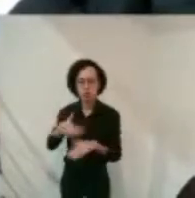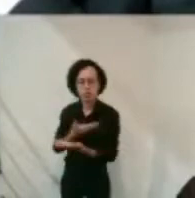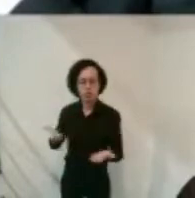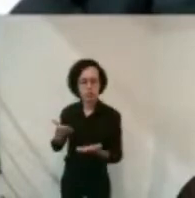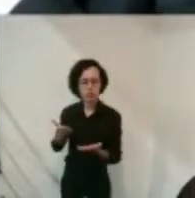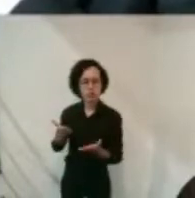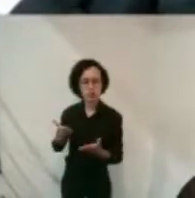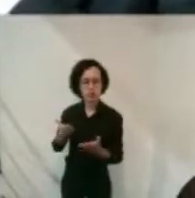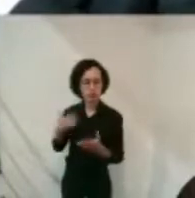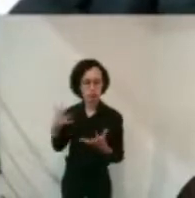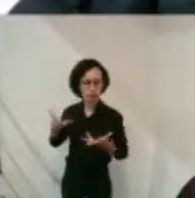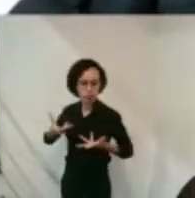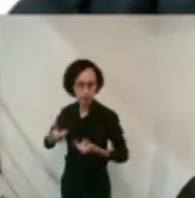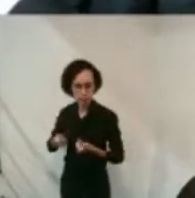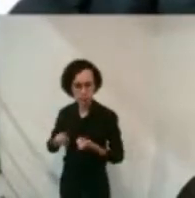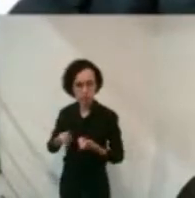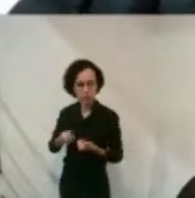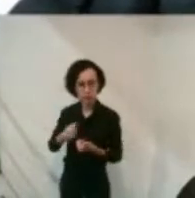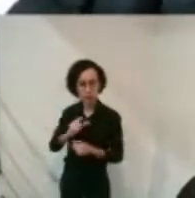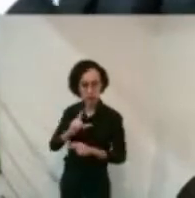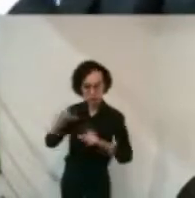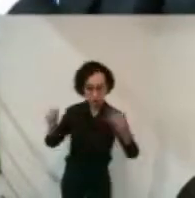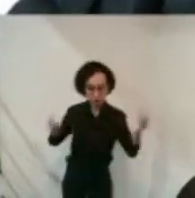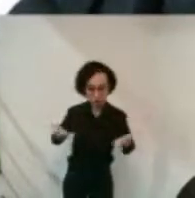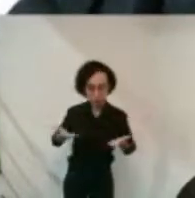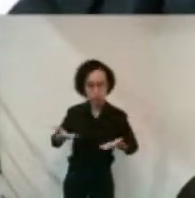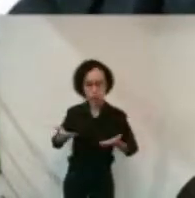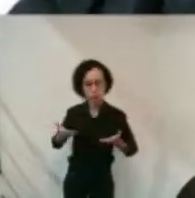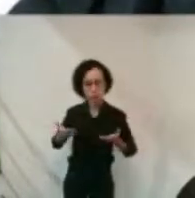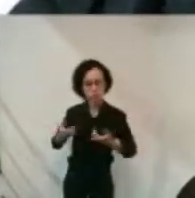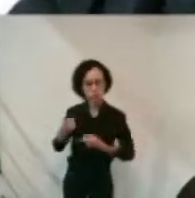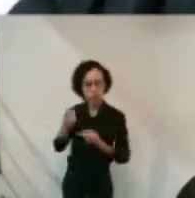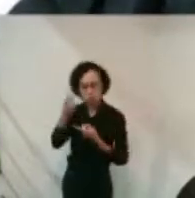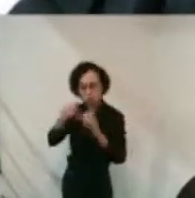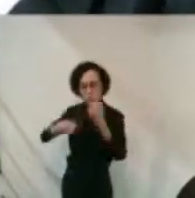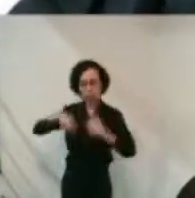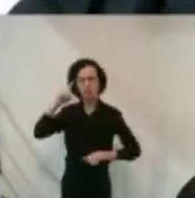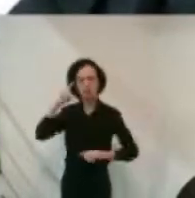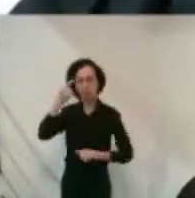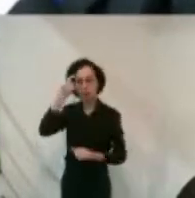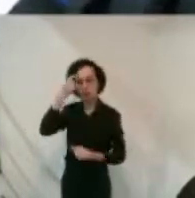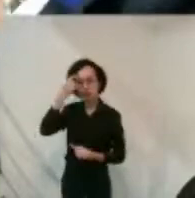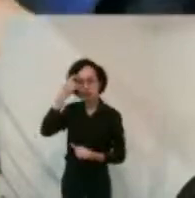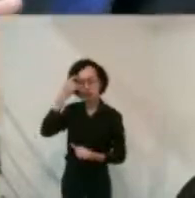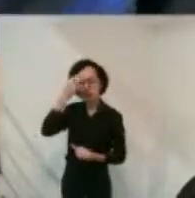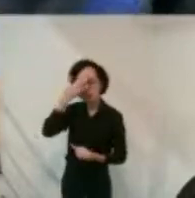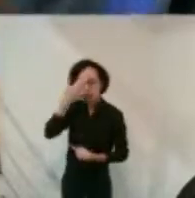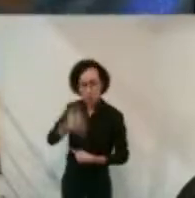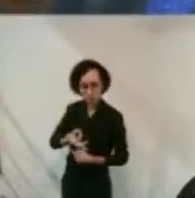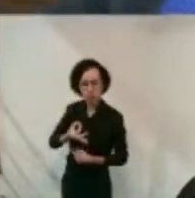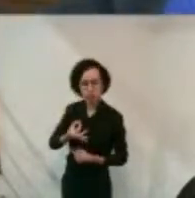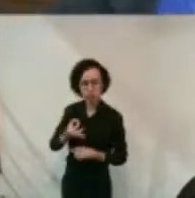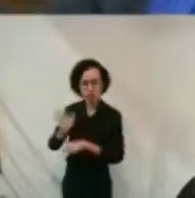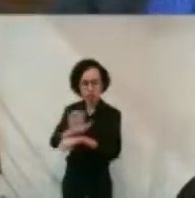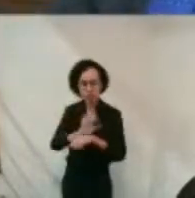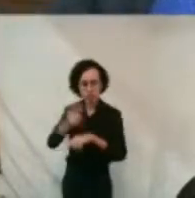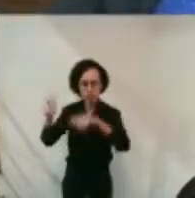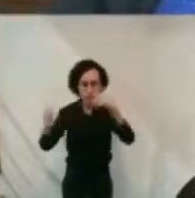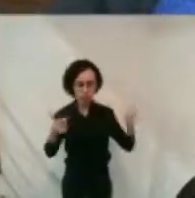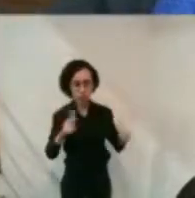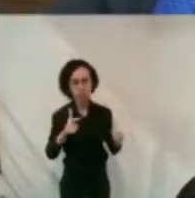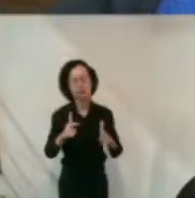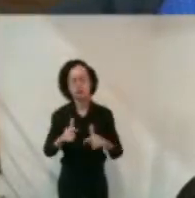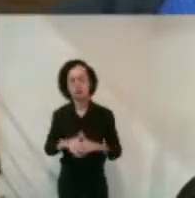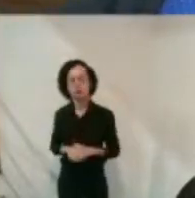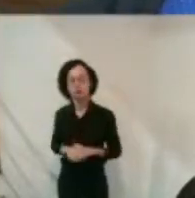muito profícuo, que saiam daqui renovados para poder, em seus estados, em suas cidades e através da Comissão de Meio